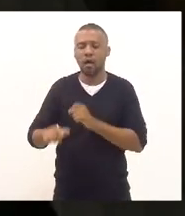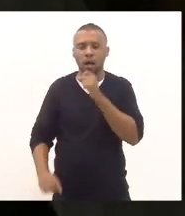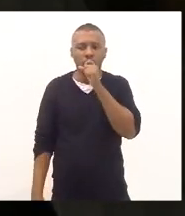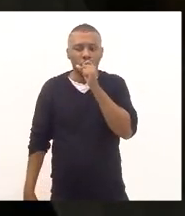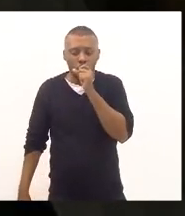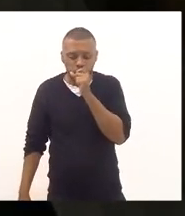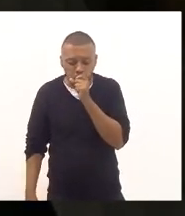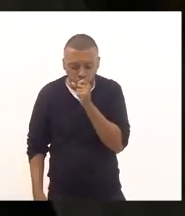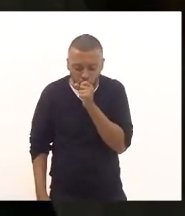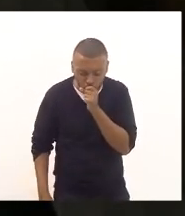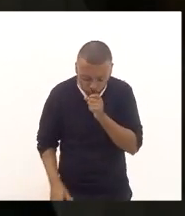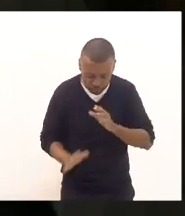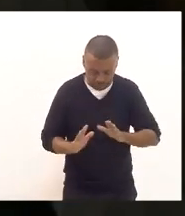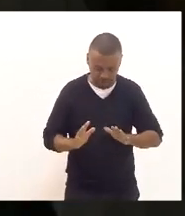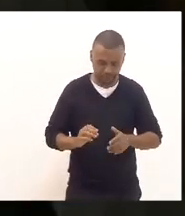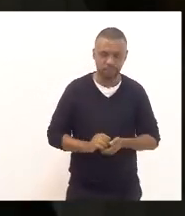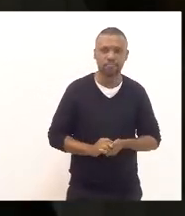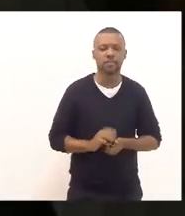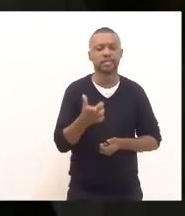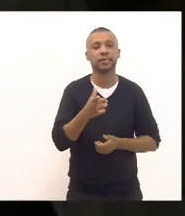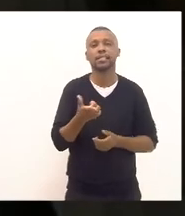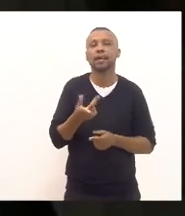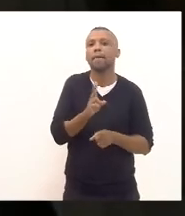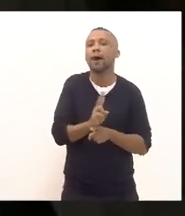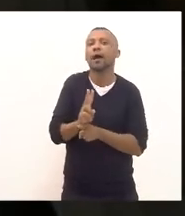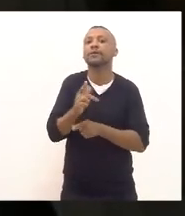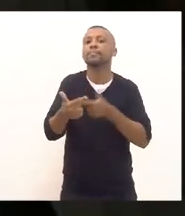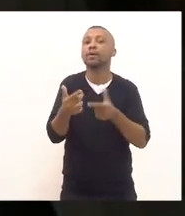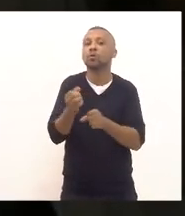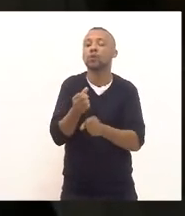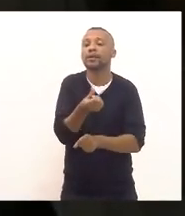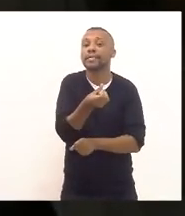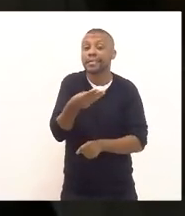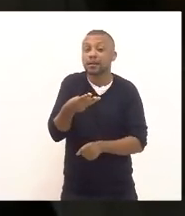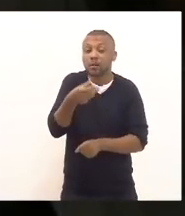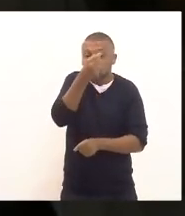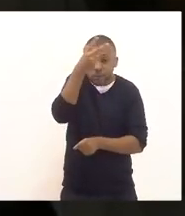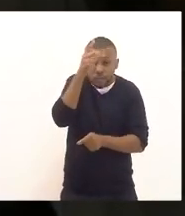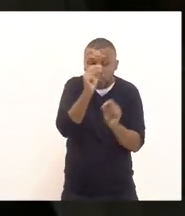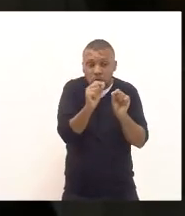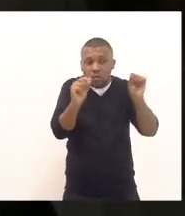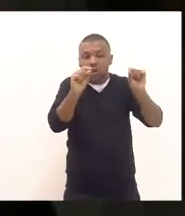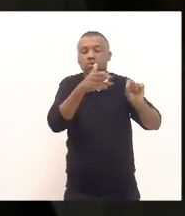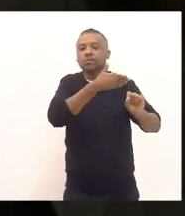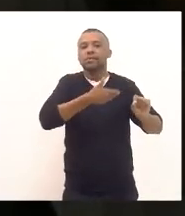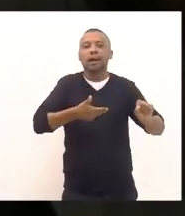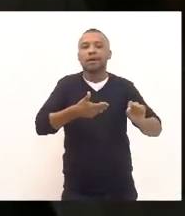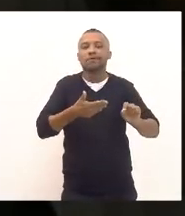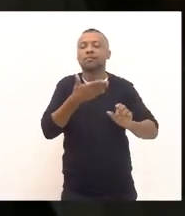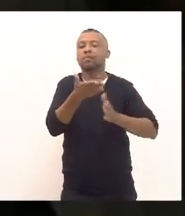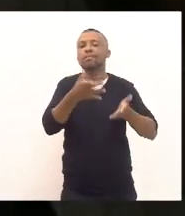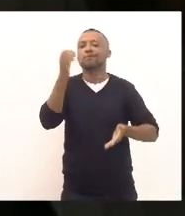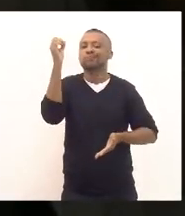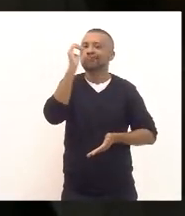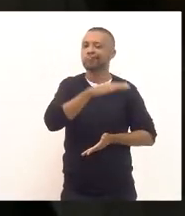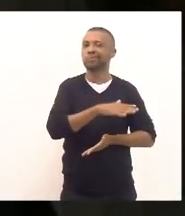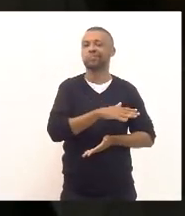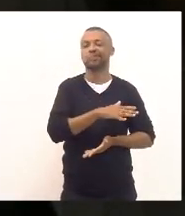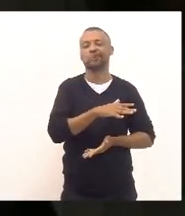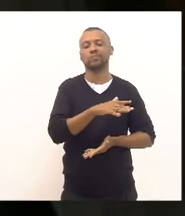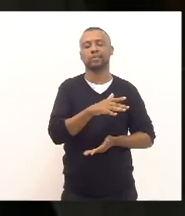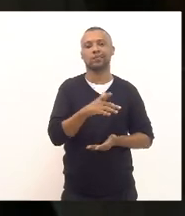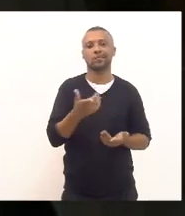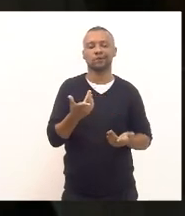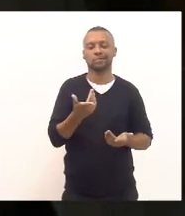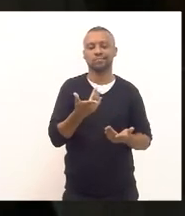presta serviço de emissão de energia elétrica em 66 municípios do Estado inclusive no Noroeste trata de maneira absolutamente